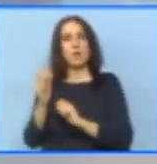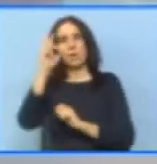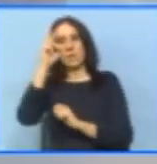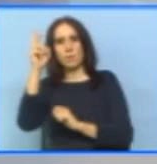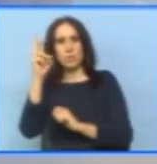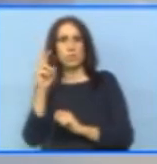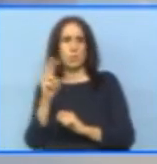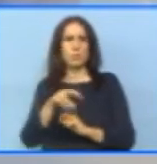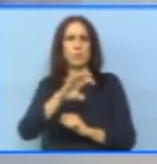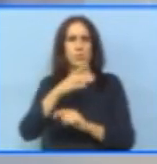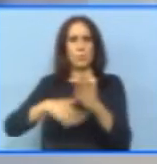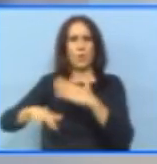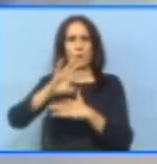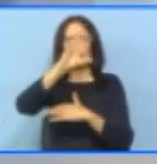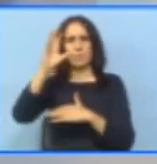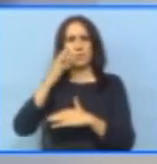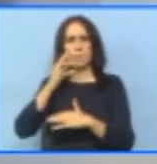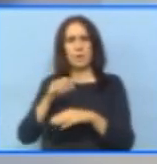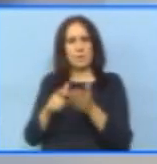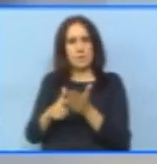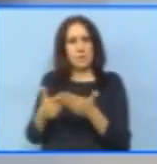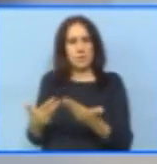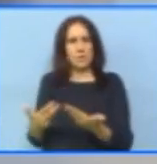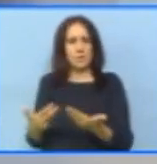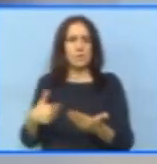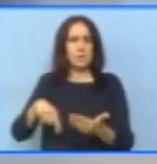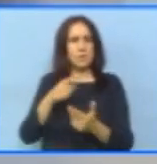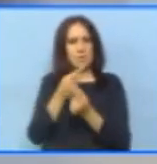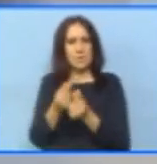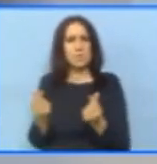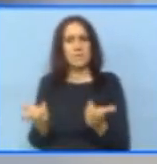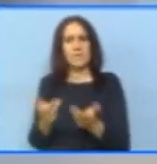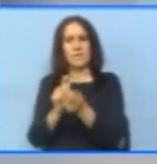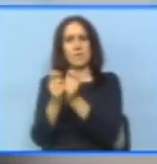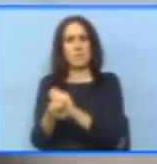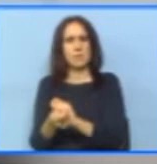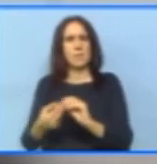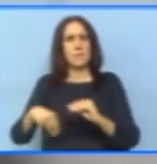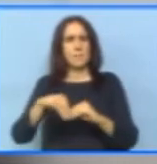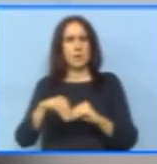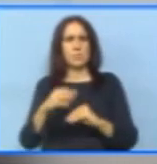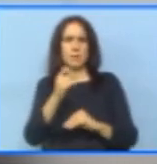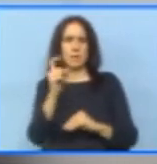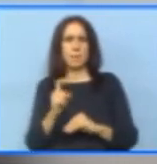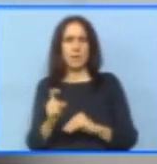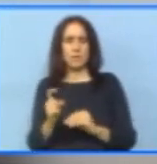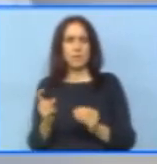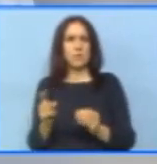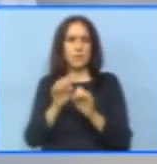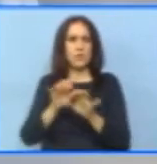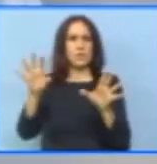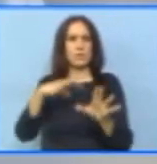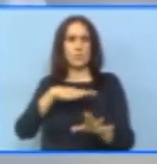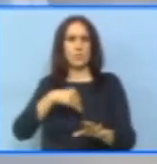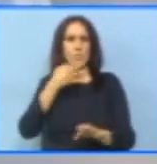como de todos os outros povos que necessitam hoje da nossa oração para a sua conversão e também para que a paz chegue a todo o mundo.